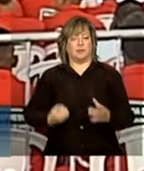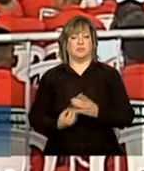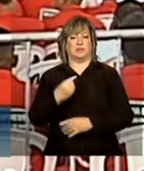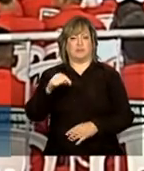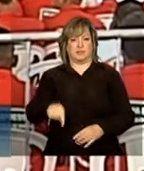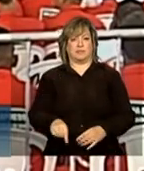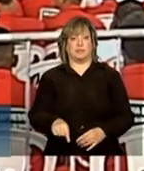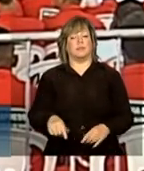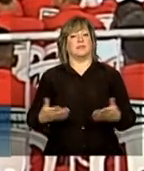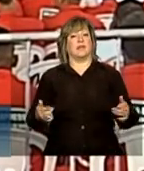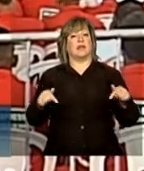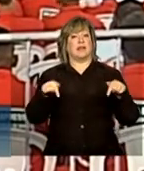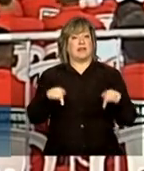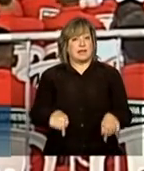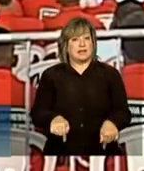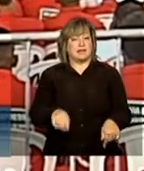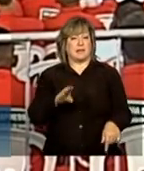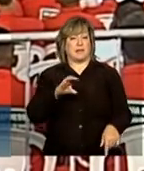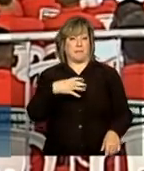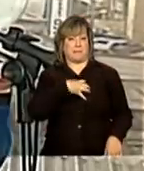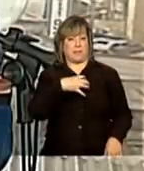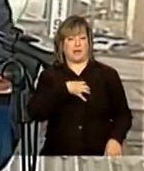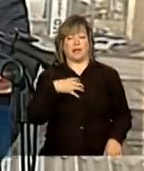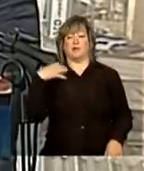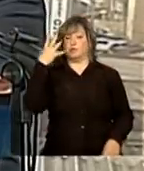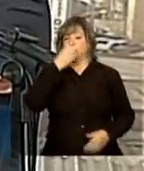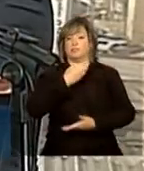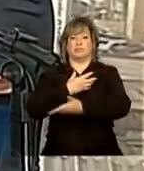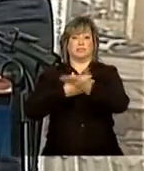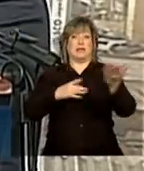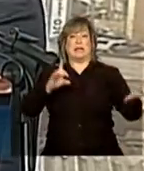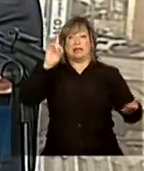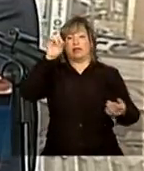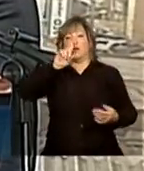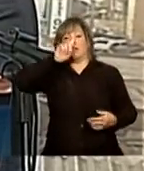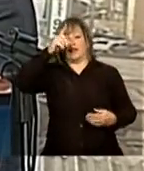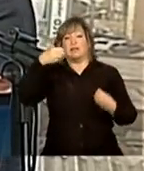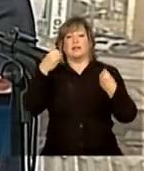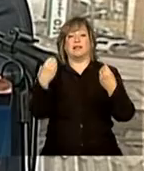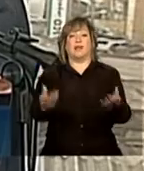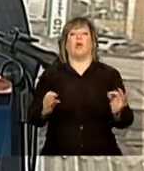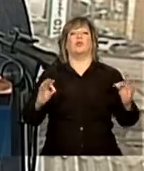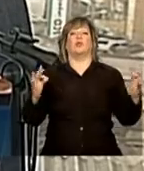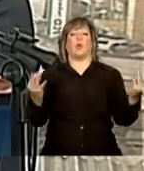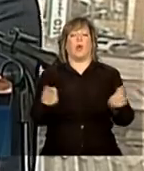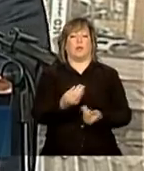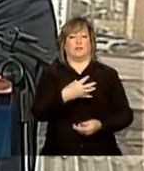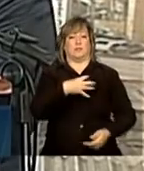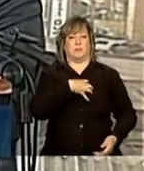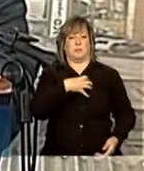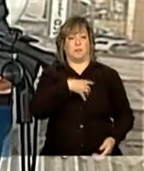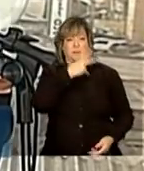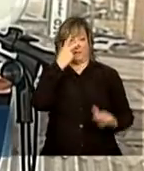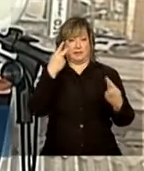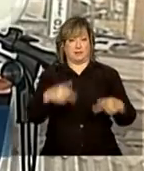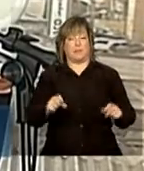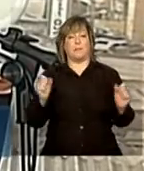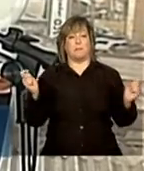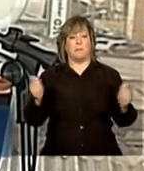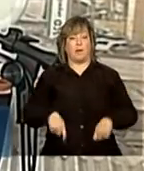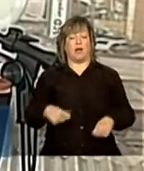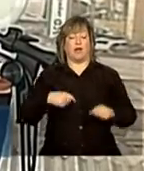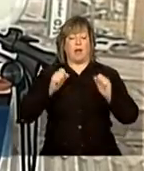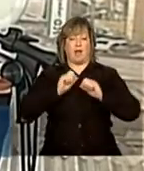Bahia é uma joia que Deus, que a natureza, deu a todos os baianos, para que nós possamos acordar